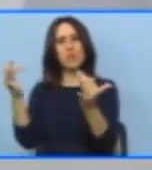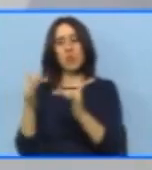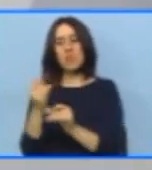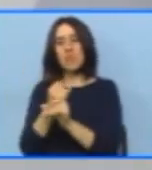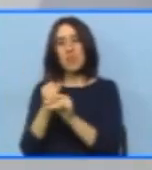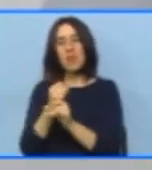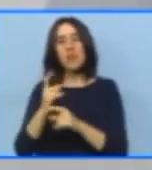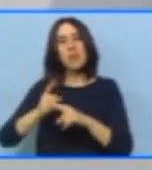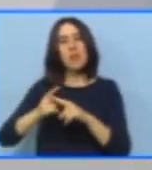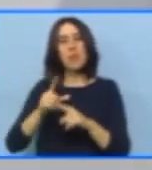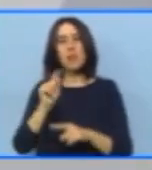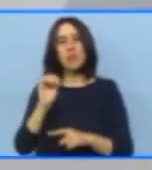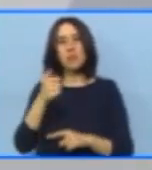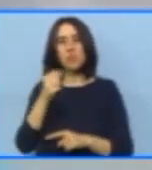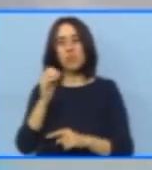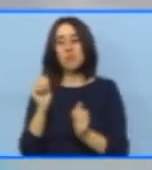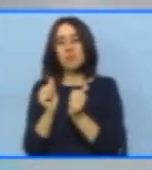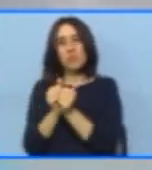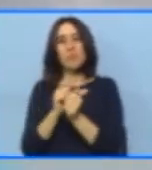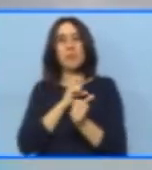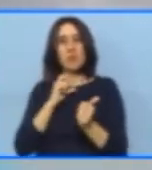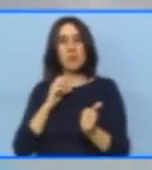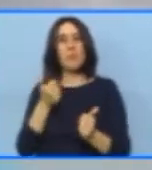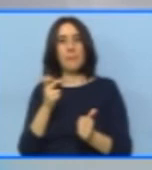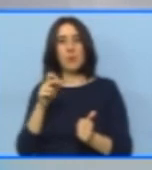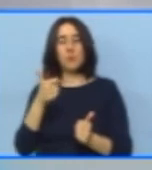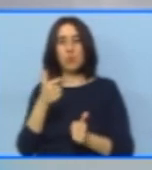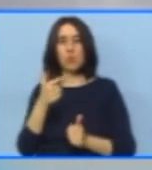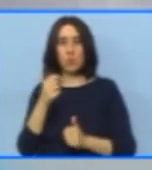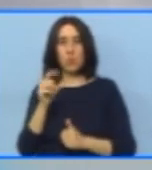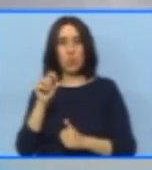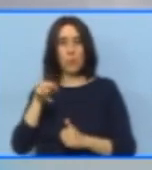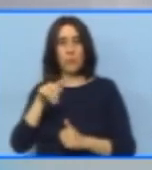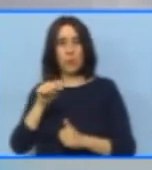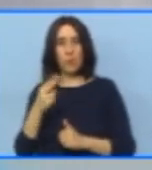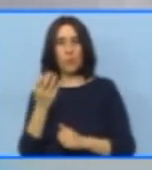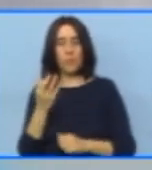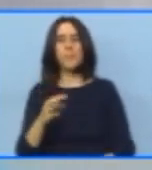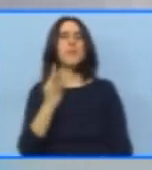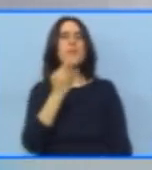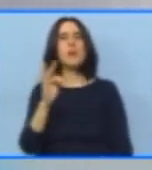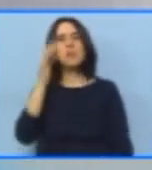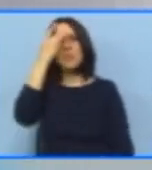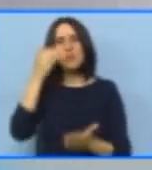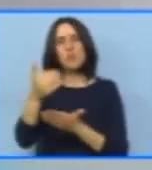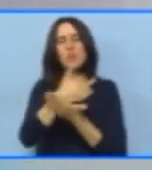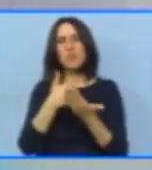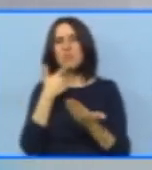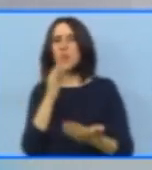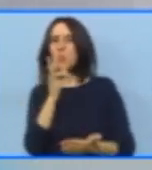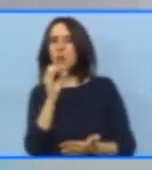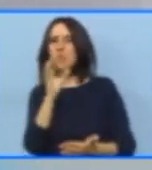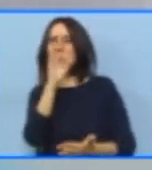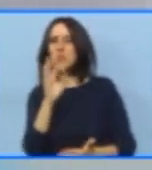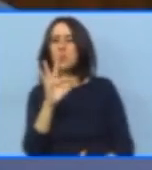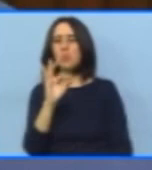com o Patriarca Bartolomeu, aliás, uma sondagem em França dizia que cerca de 40%, 40 e poucos,